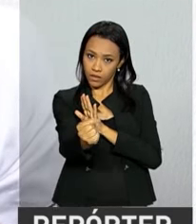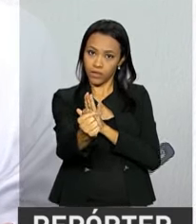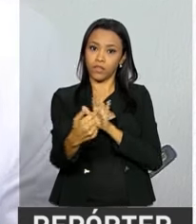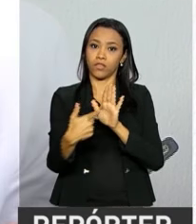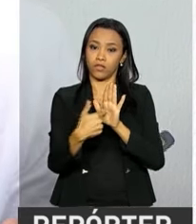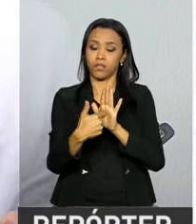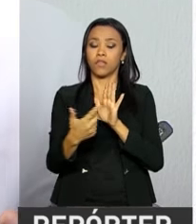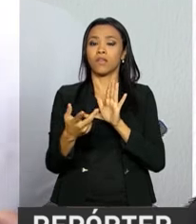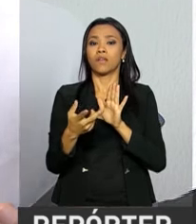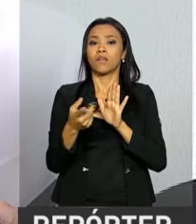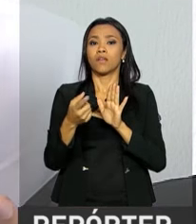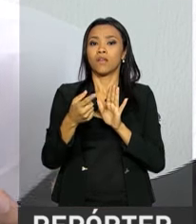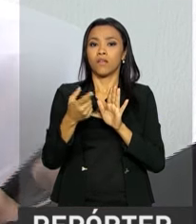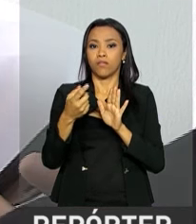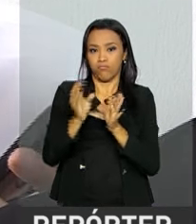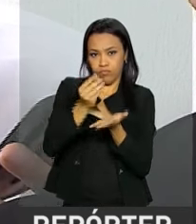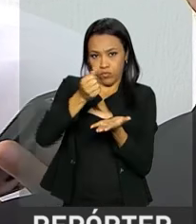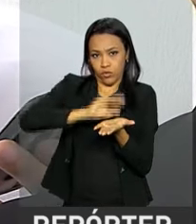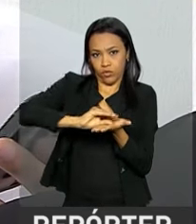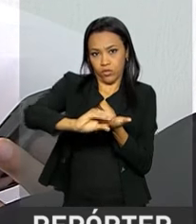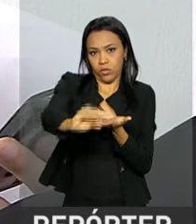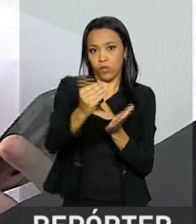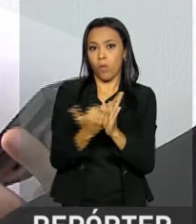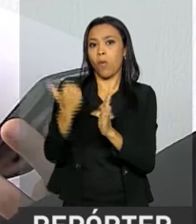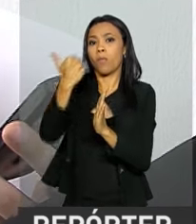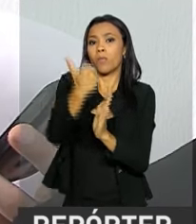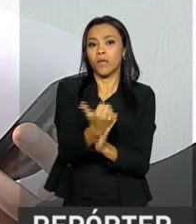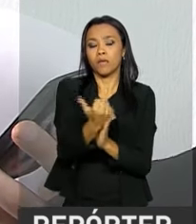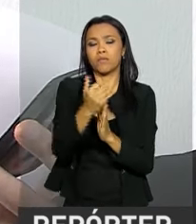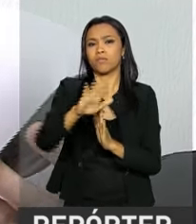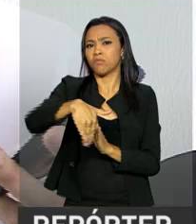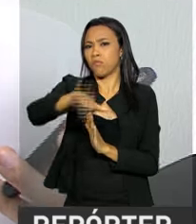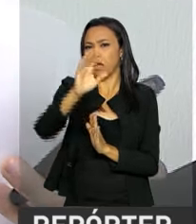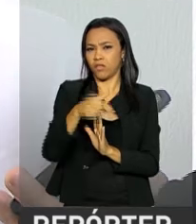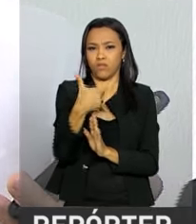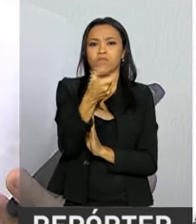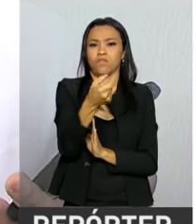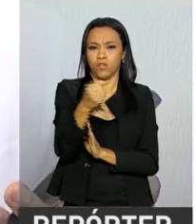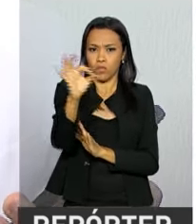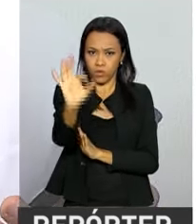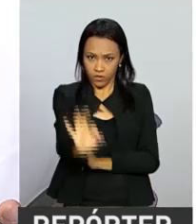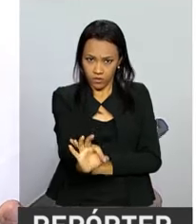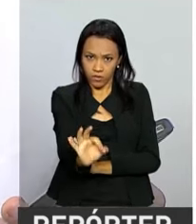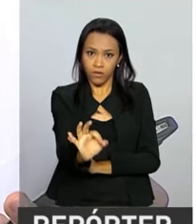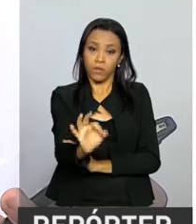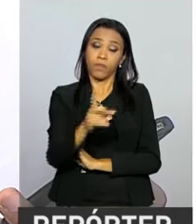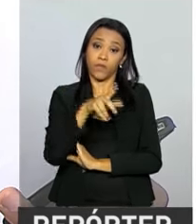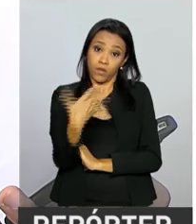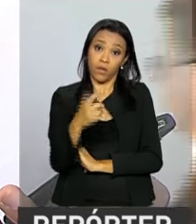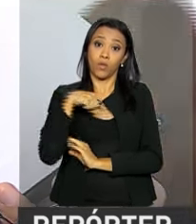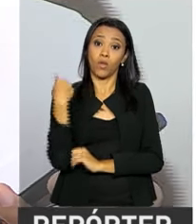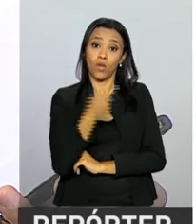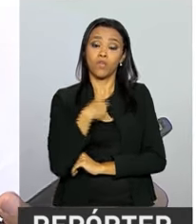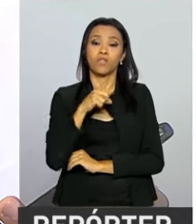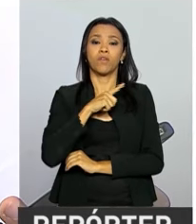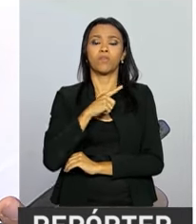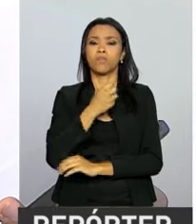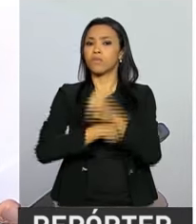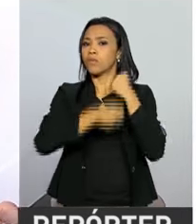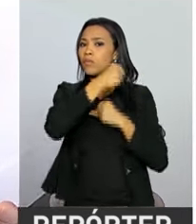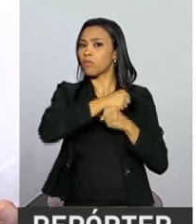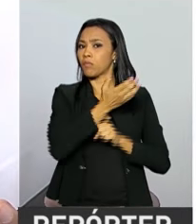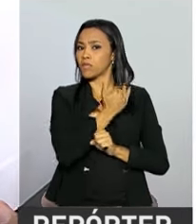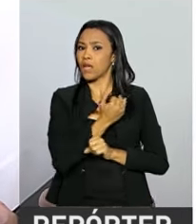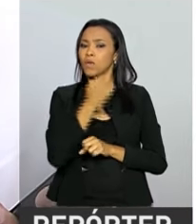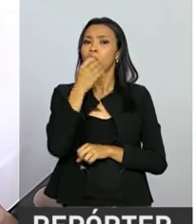Tecnologia, Inovação e Comunicações um aumento de investimentos em mais de 20%. Nós tivemos no ano passado aproximadamente